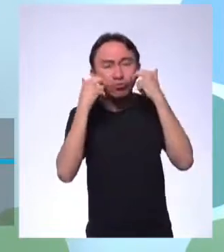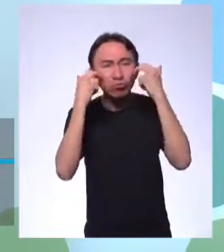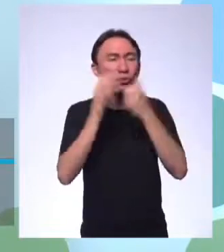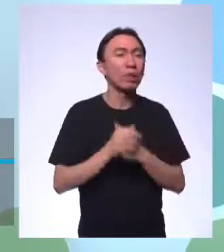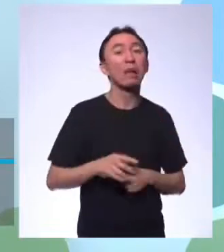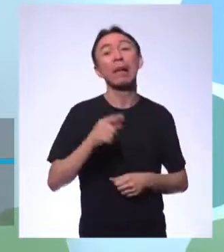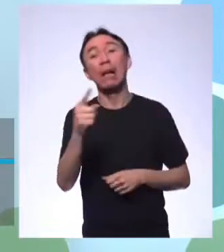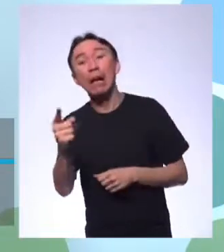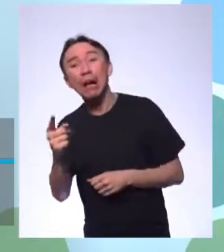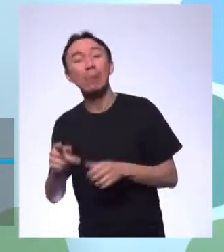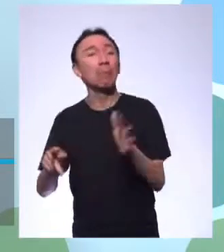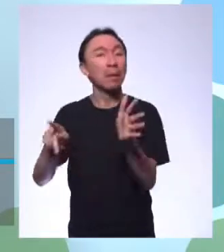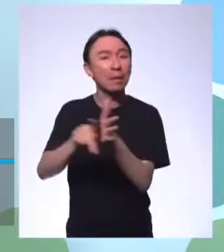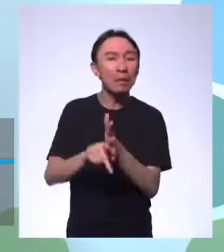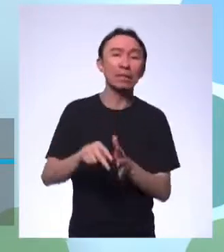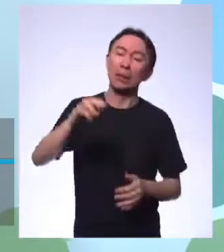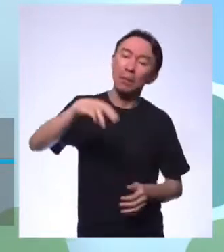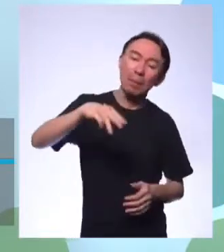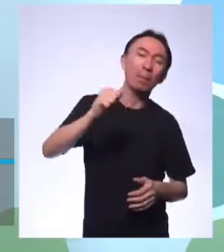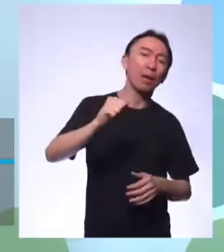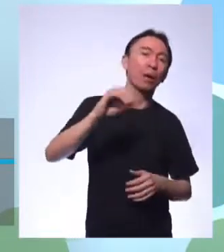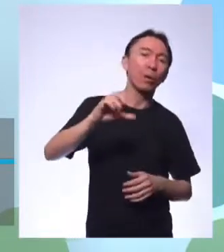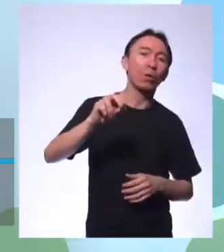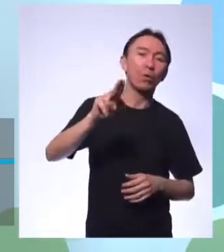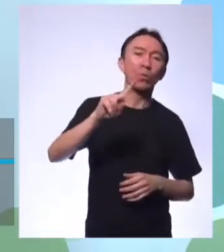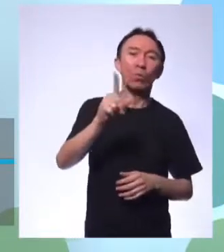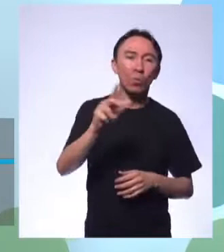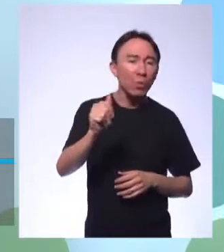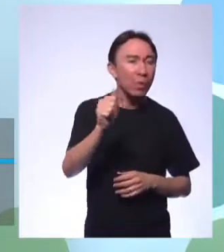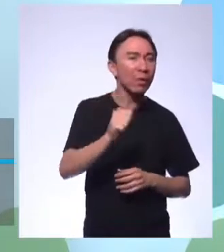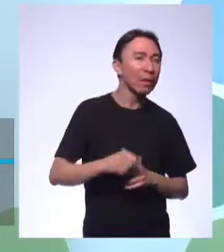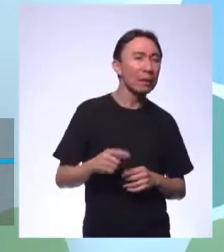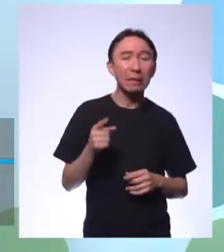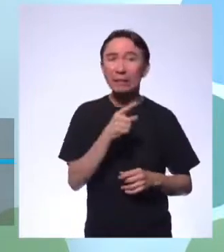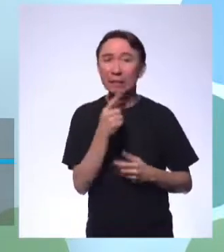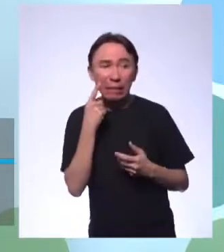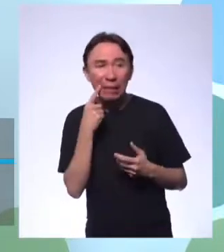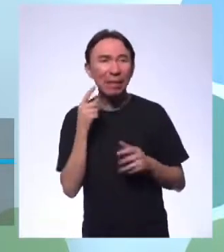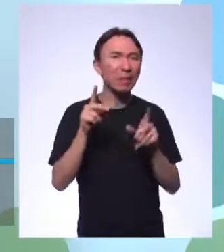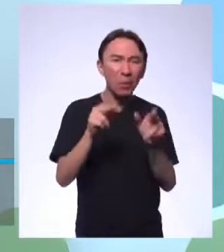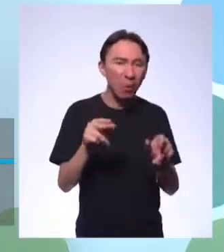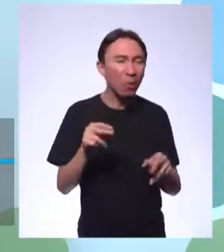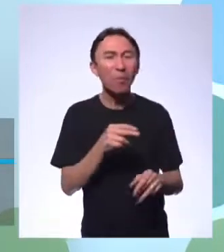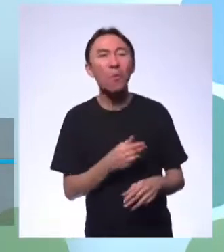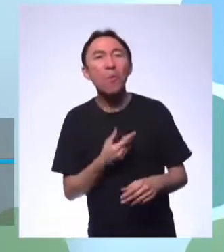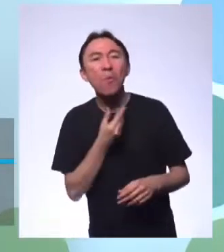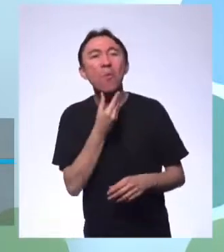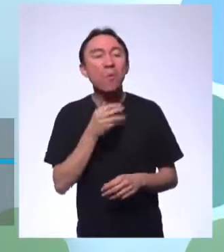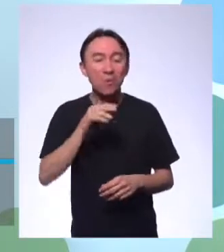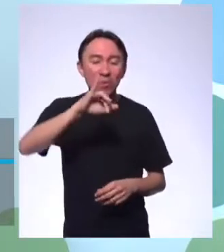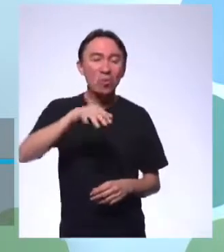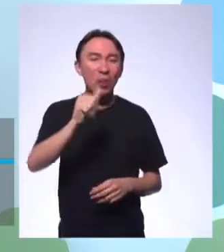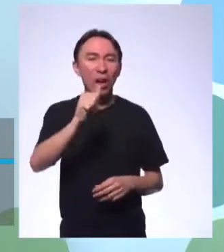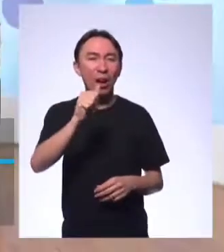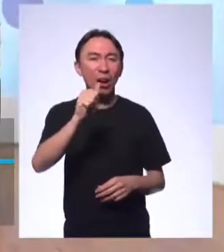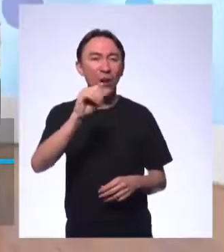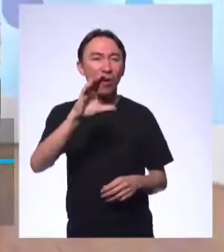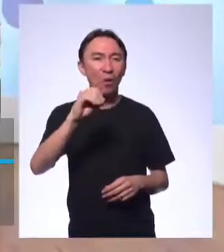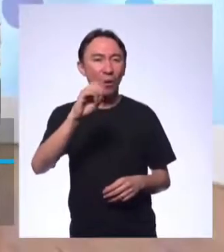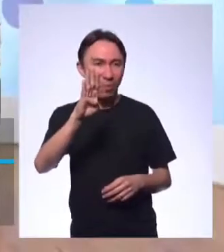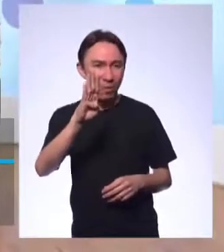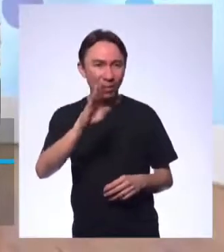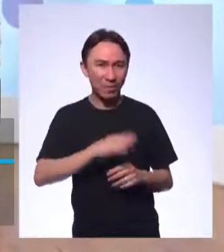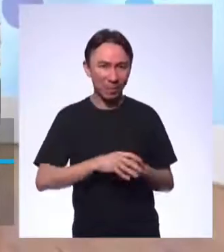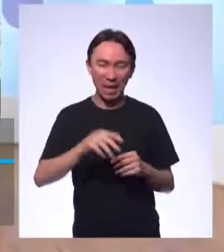E o Jacob, que é uma pessoa normal, de como seria a mágica para um humano. E a Queen, que lê as Queenie. mentes. Ah, tá, é essa